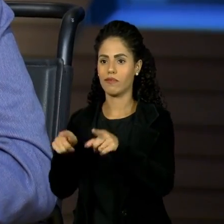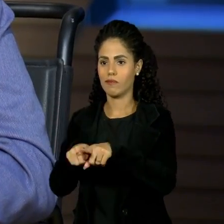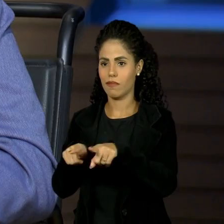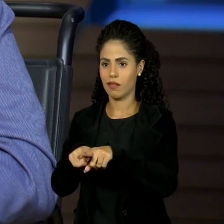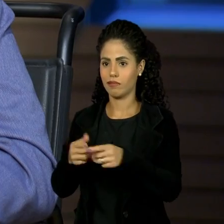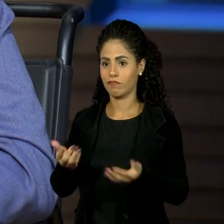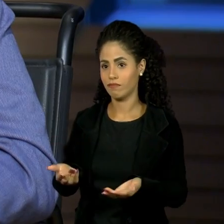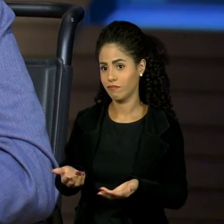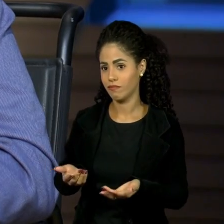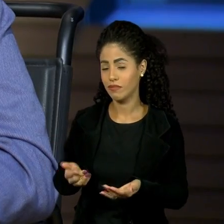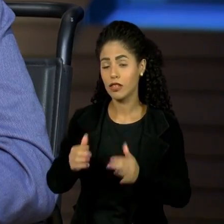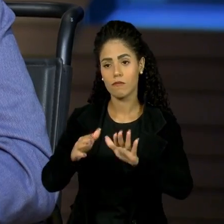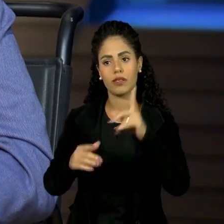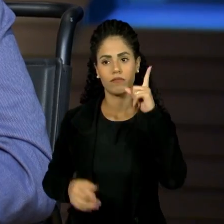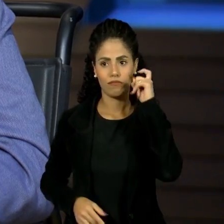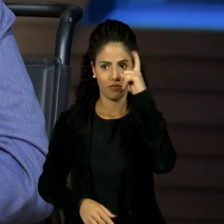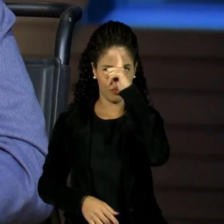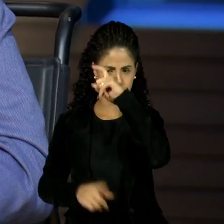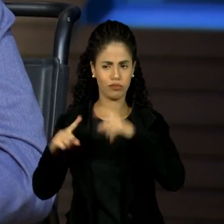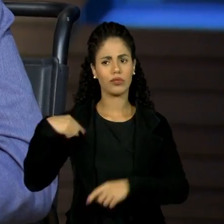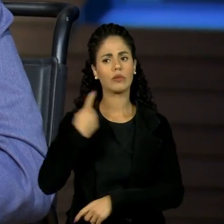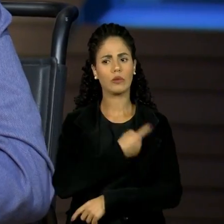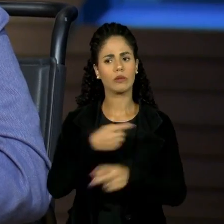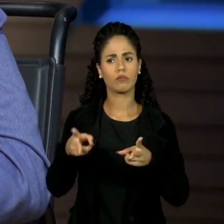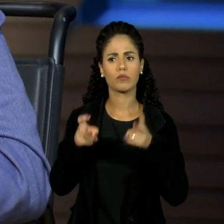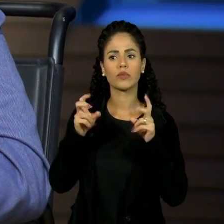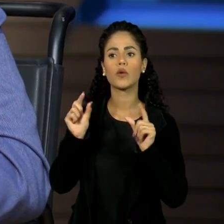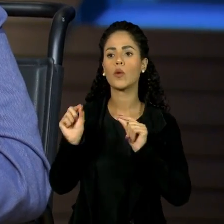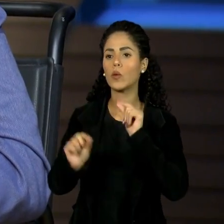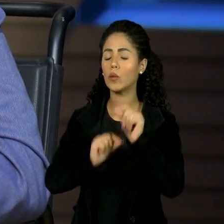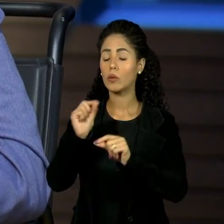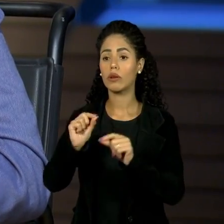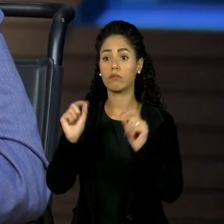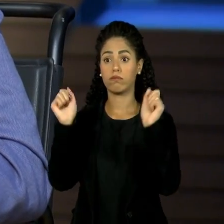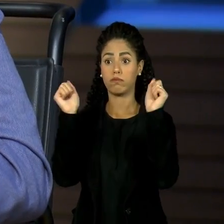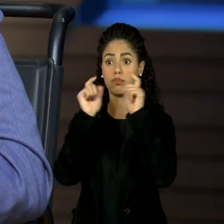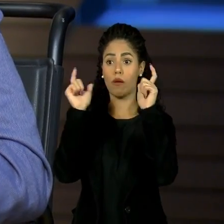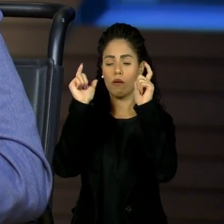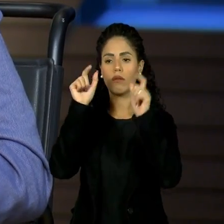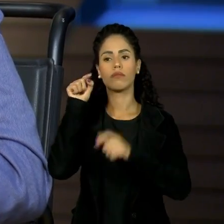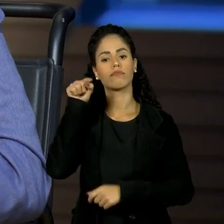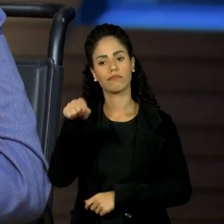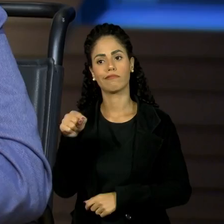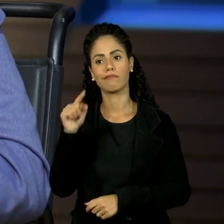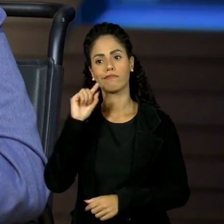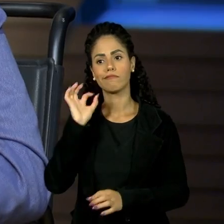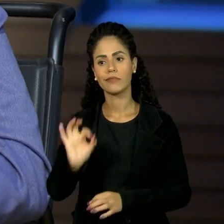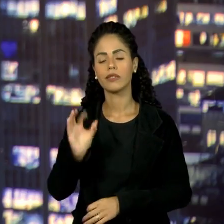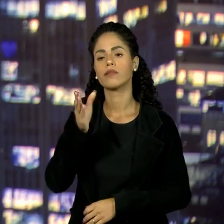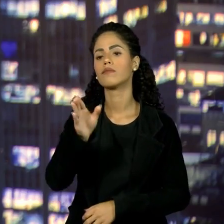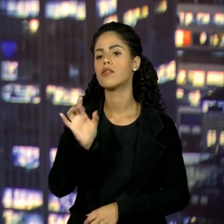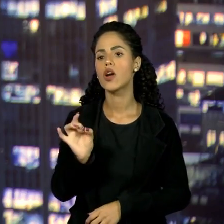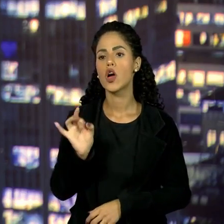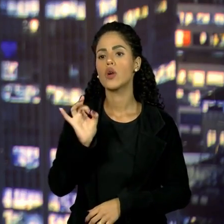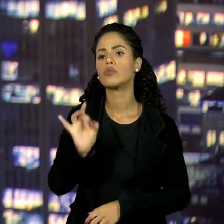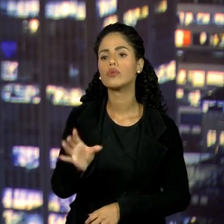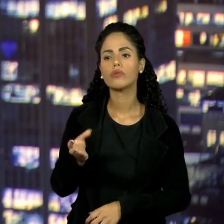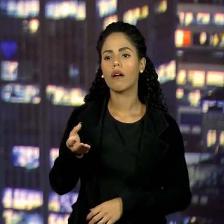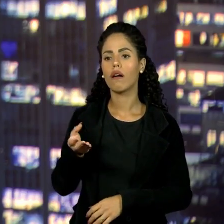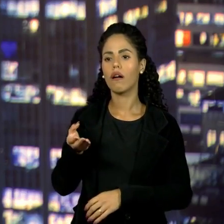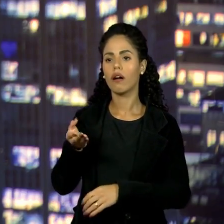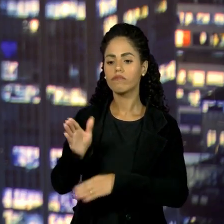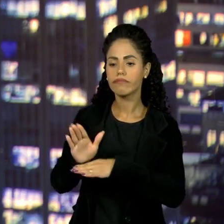Então, uma dificuldade que a gente percebe, que isso é gritante e eviscerado, não é só construir a rede